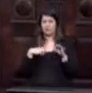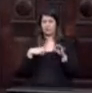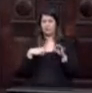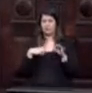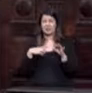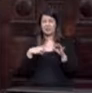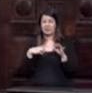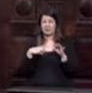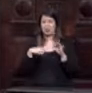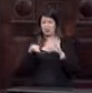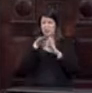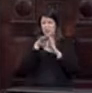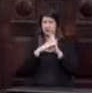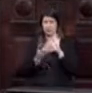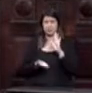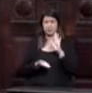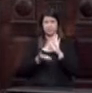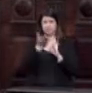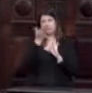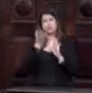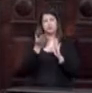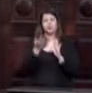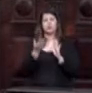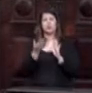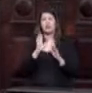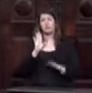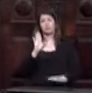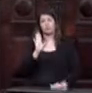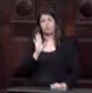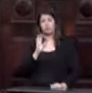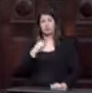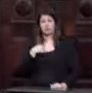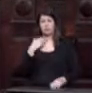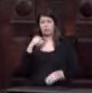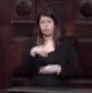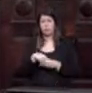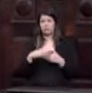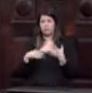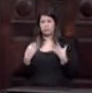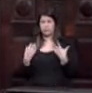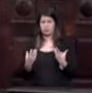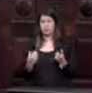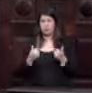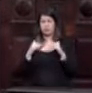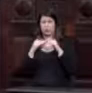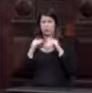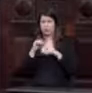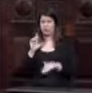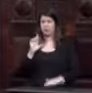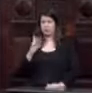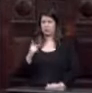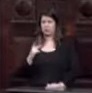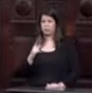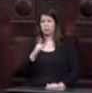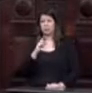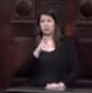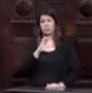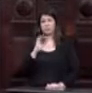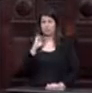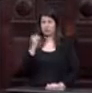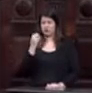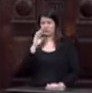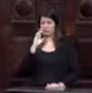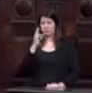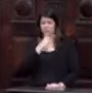está tão alto que não vai ter efeito pedagógico nenhum, porém, o meu voto é favorável, acompanhando o presidente da comissão, deputado Luiz Paulo,